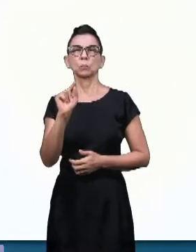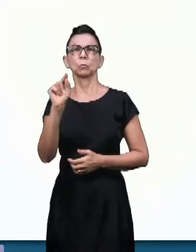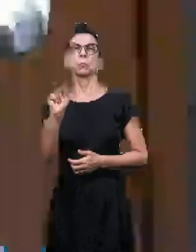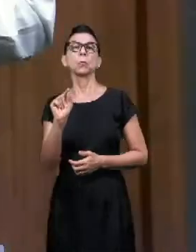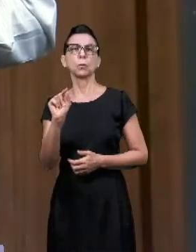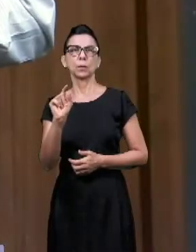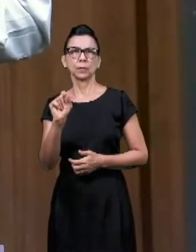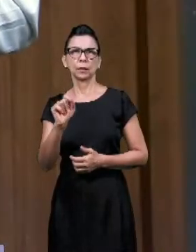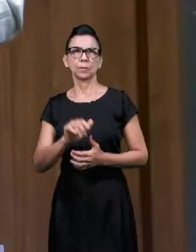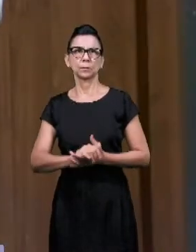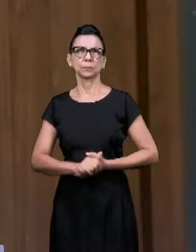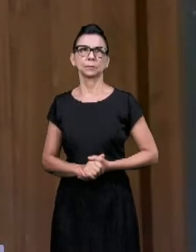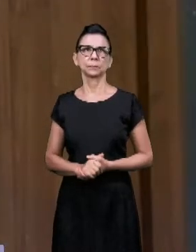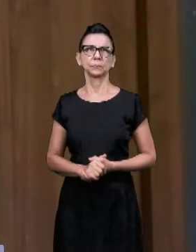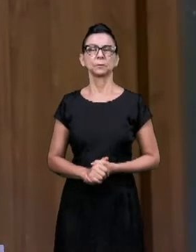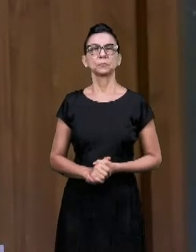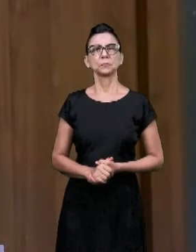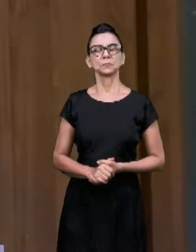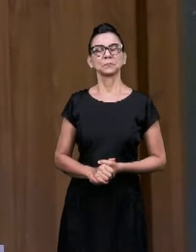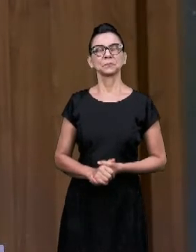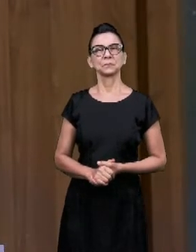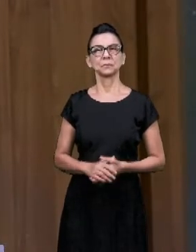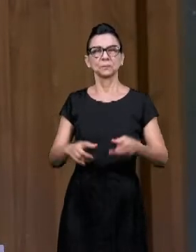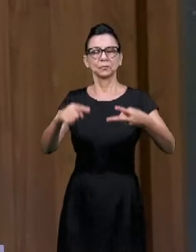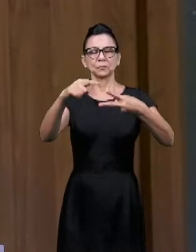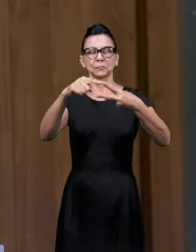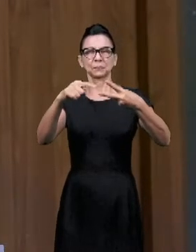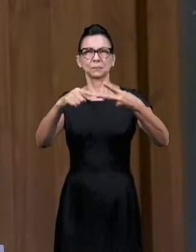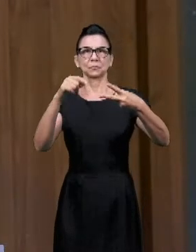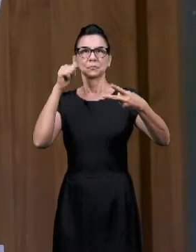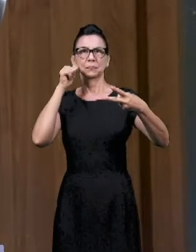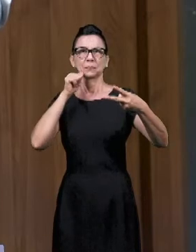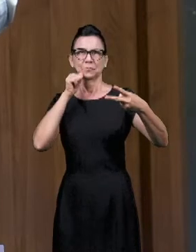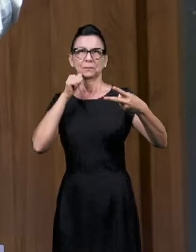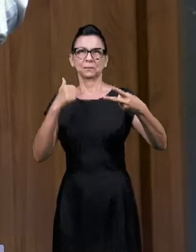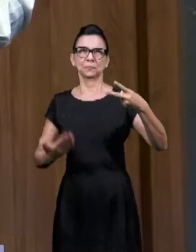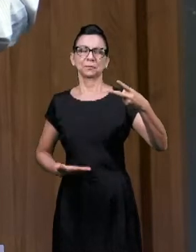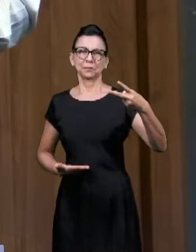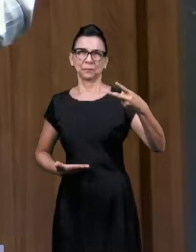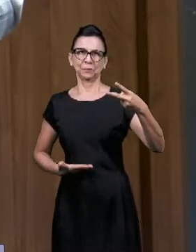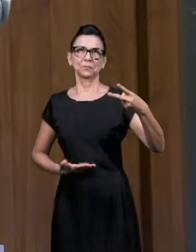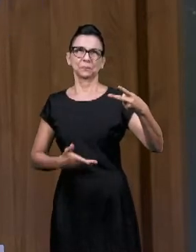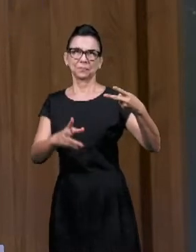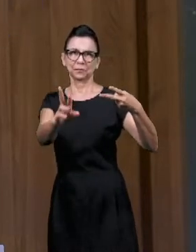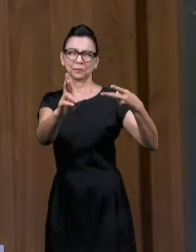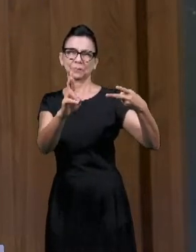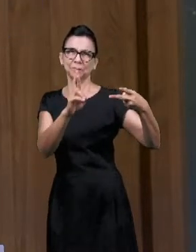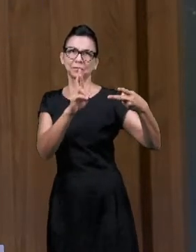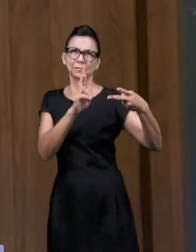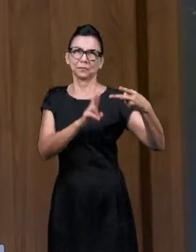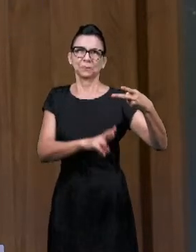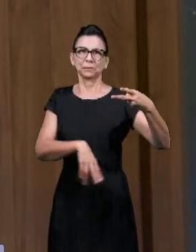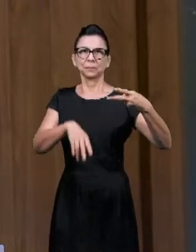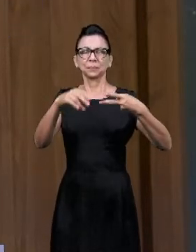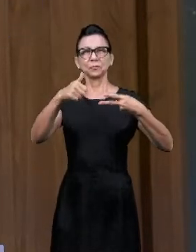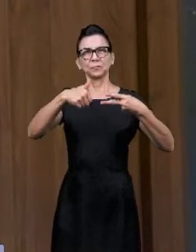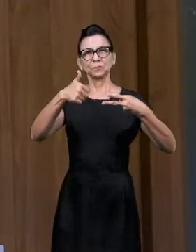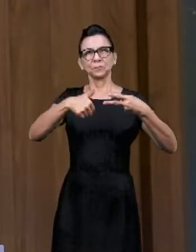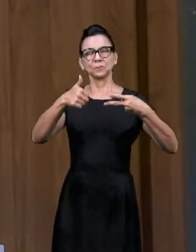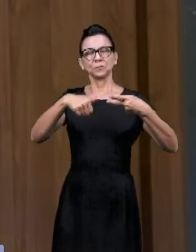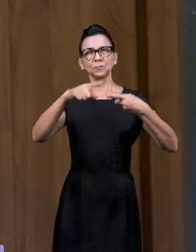para ela a participação de duas senhoras que vão participar conosco dessa resposta. Primeiramente, a nossa irmã